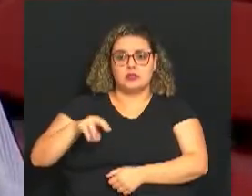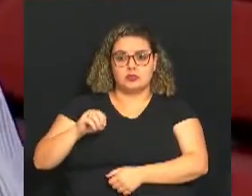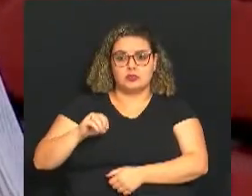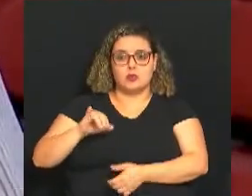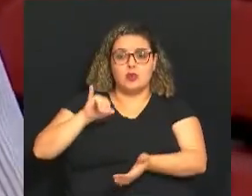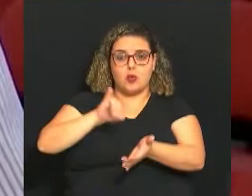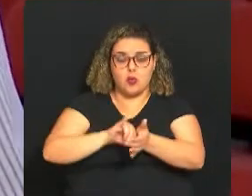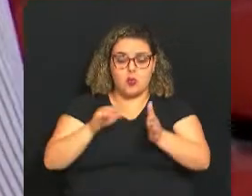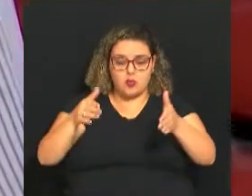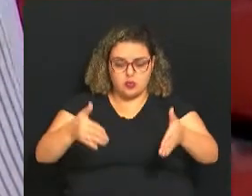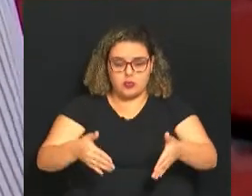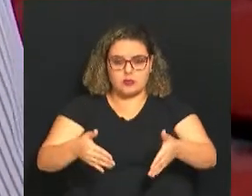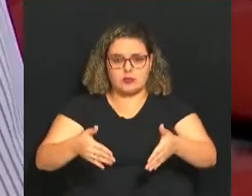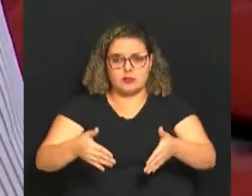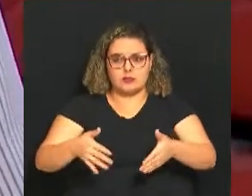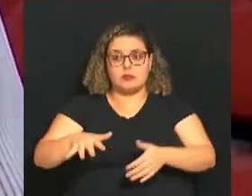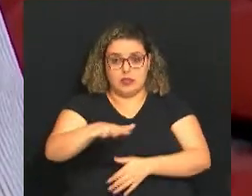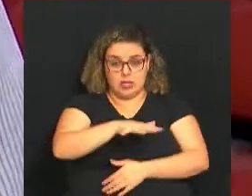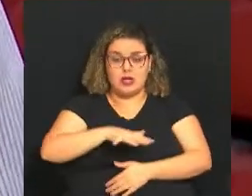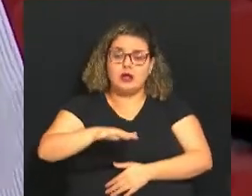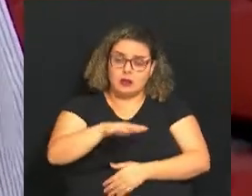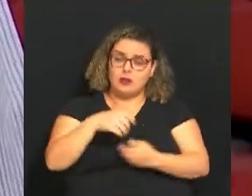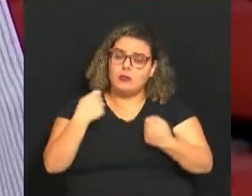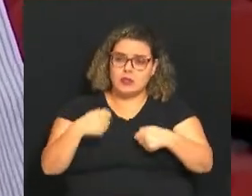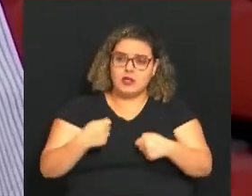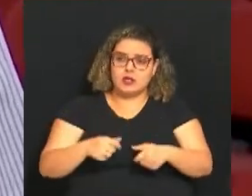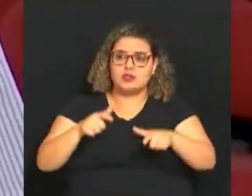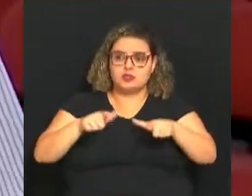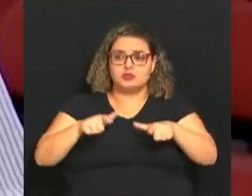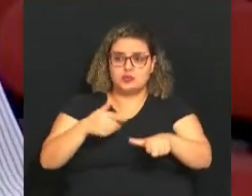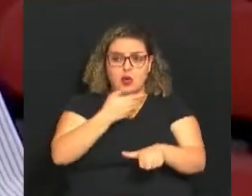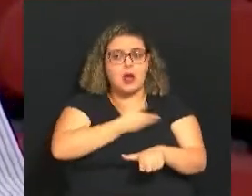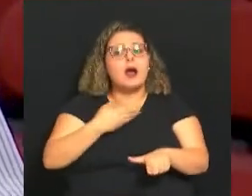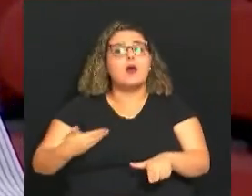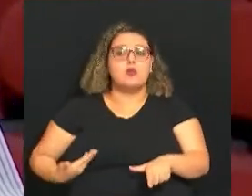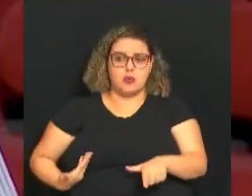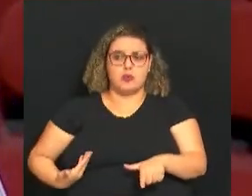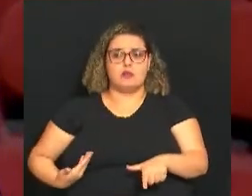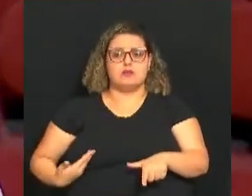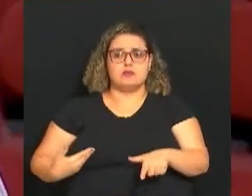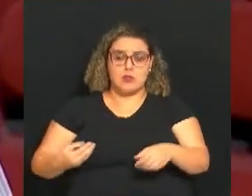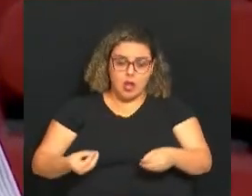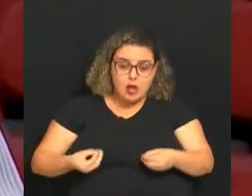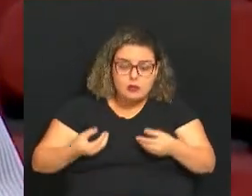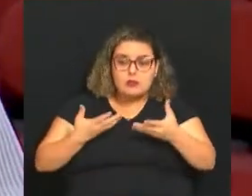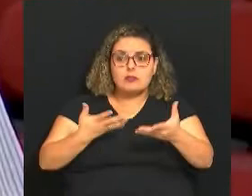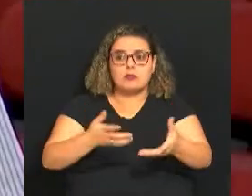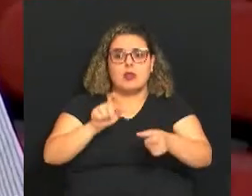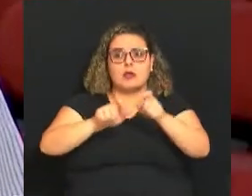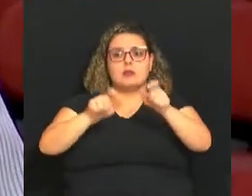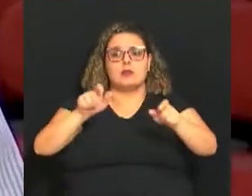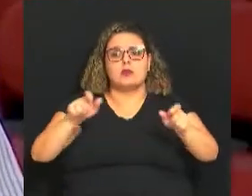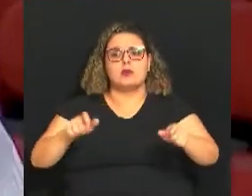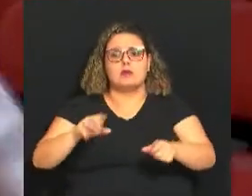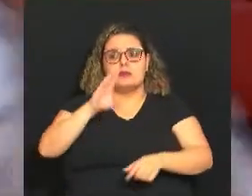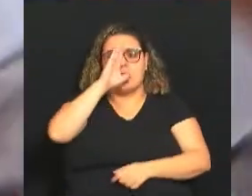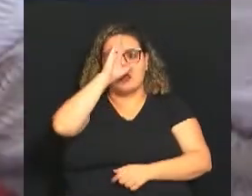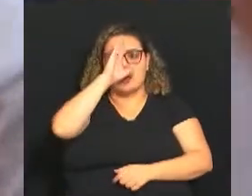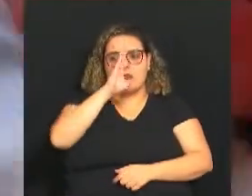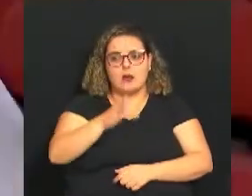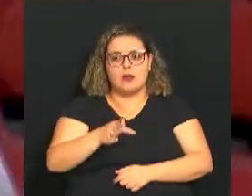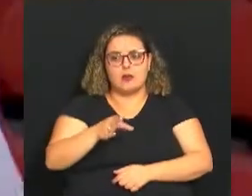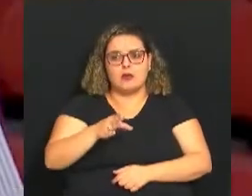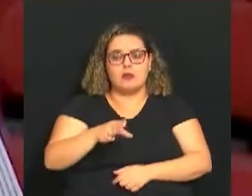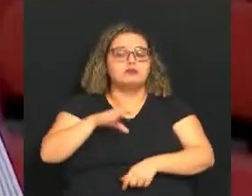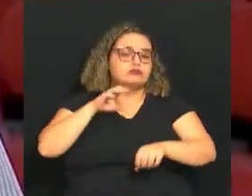de Campinas carece realmente de espaço público para você ofertar para a população, principalmente de educação